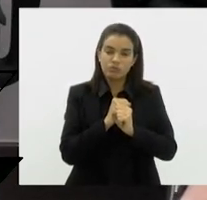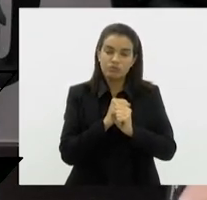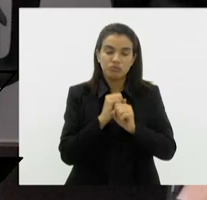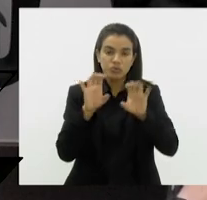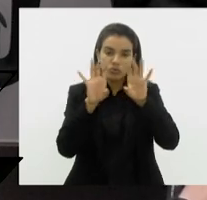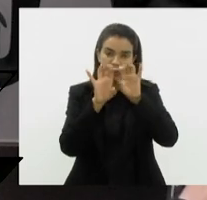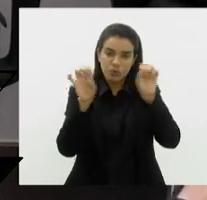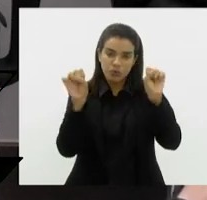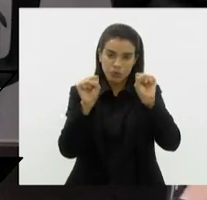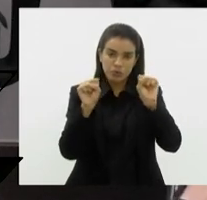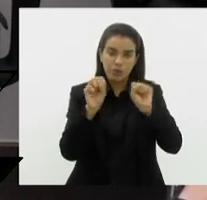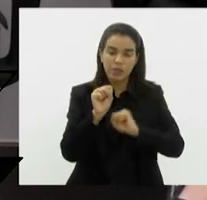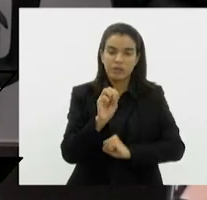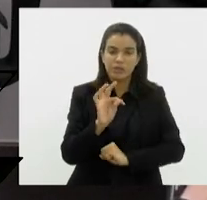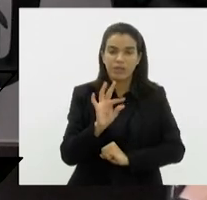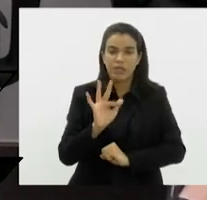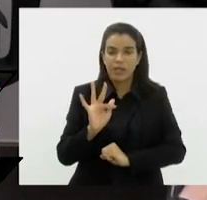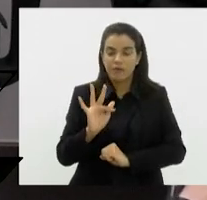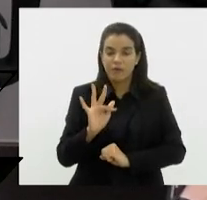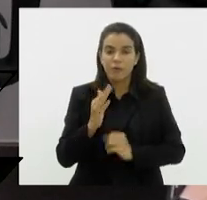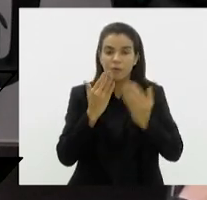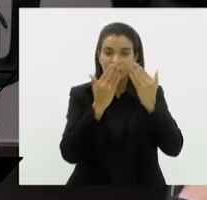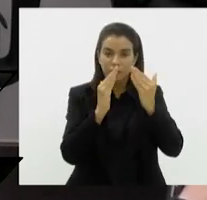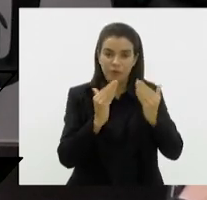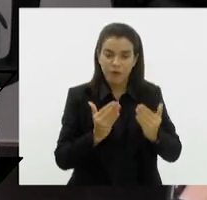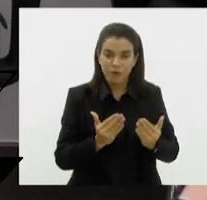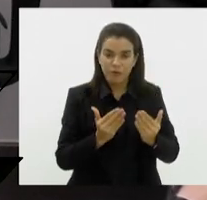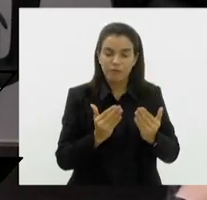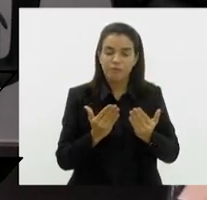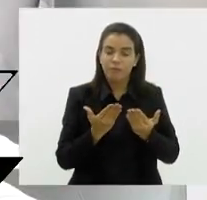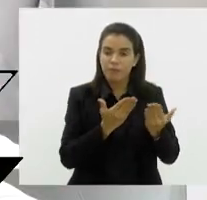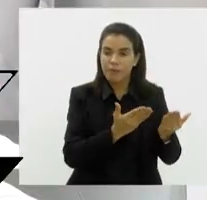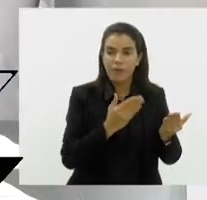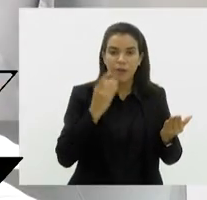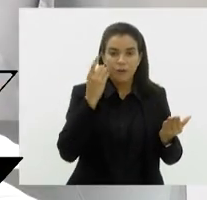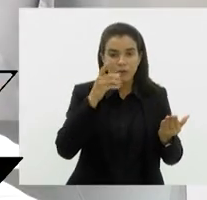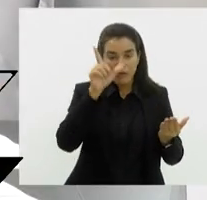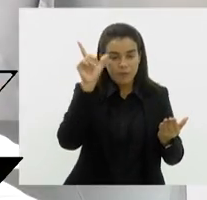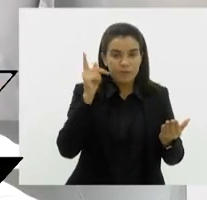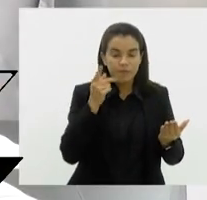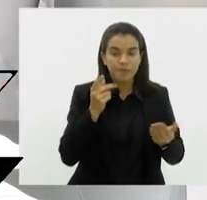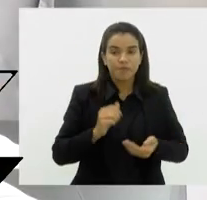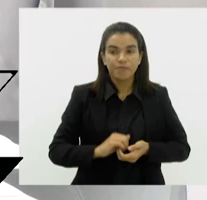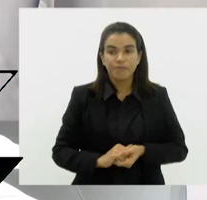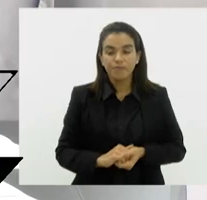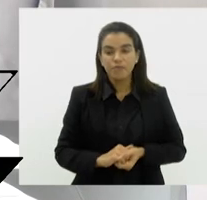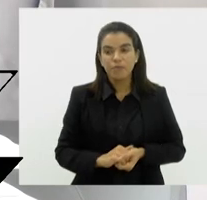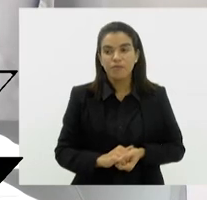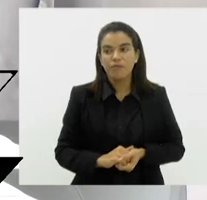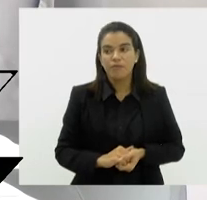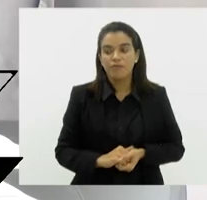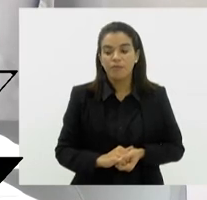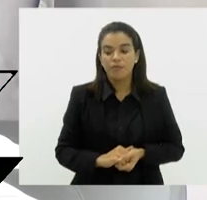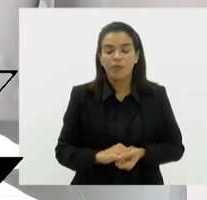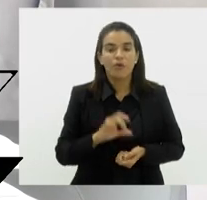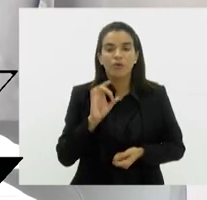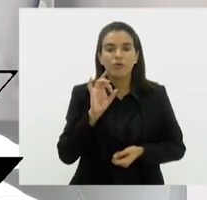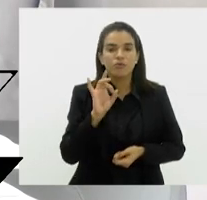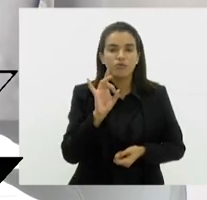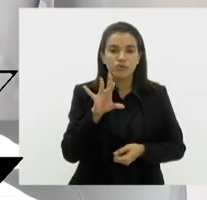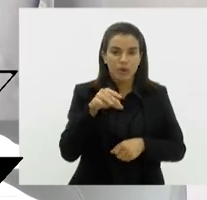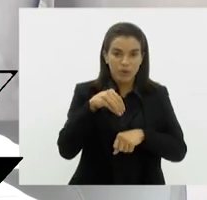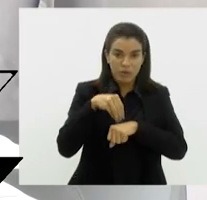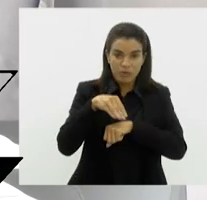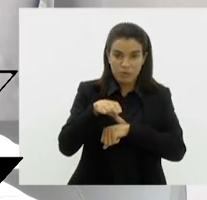Supremo Tribunal Federal. Projeto, então, com vista o presidente, ao deputado Luiz Paulo. Rapidamente. Deputado Mink. Não, só para dizer